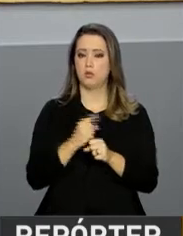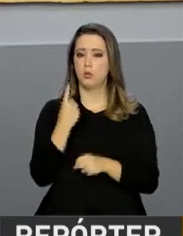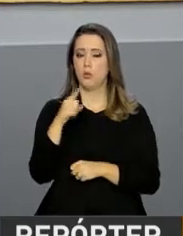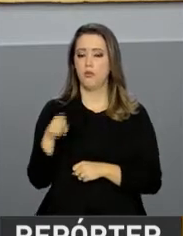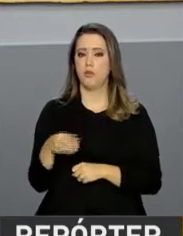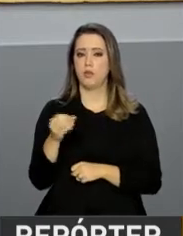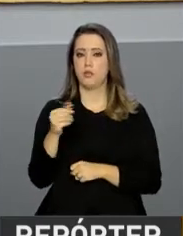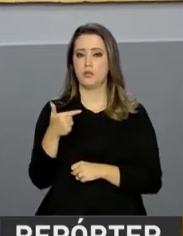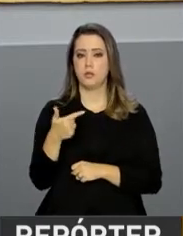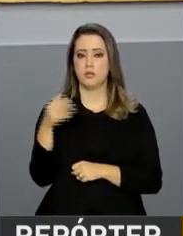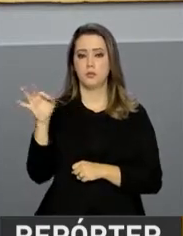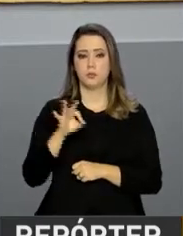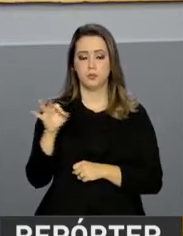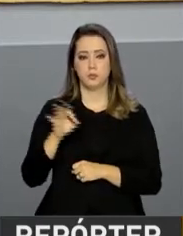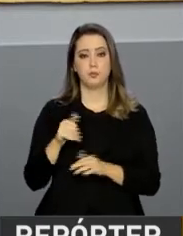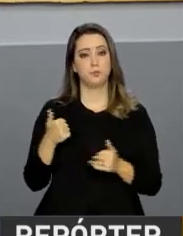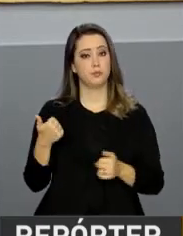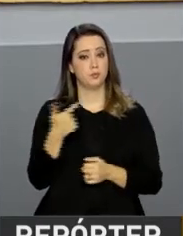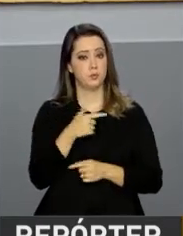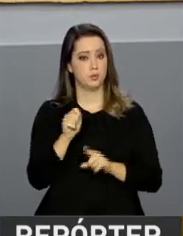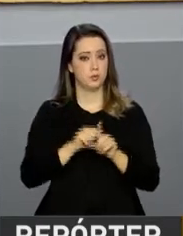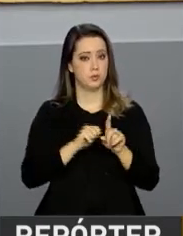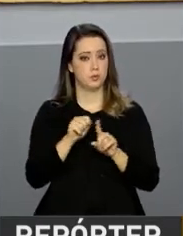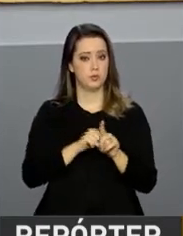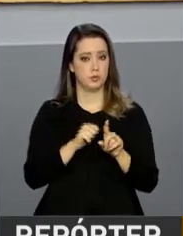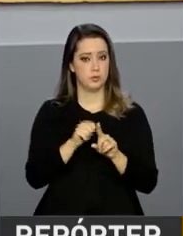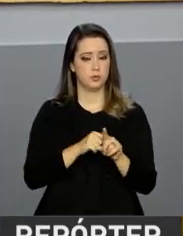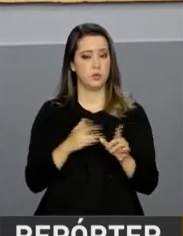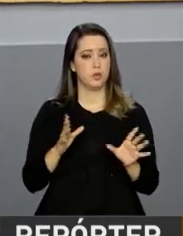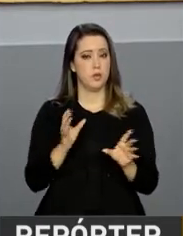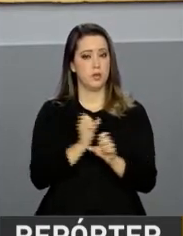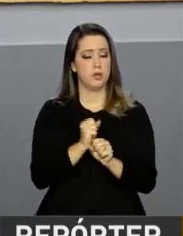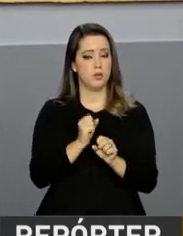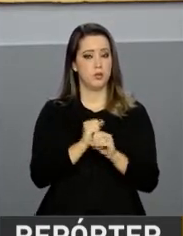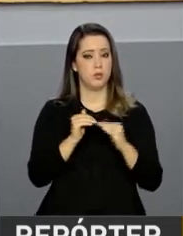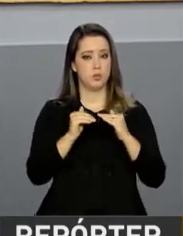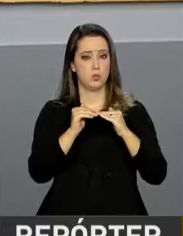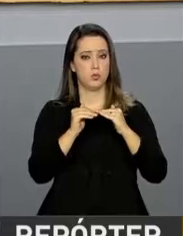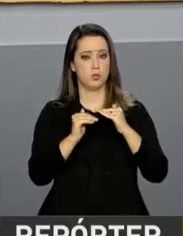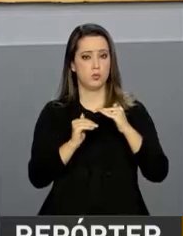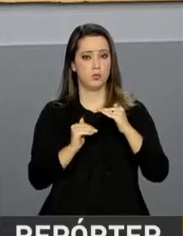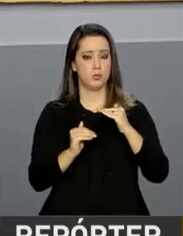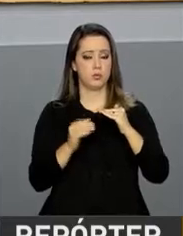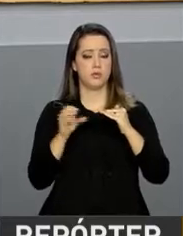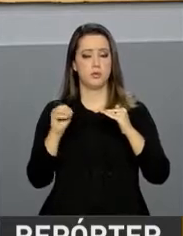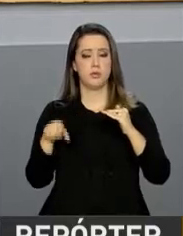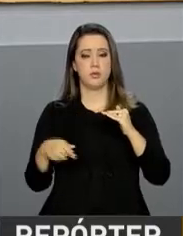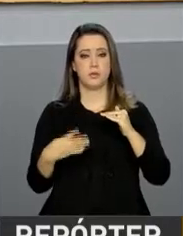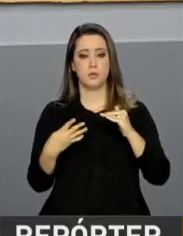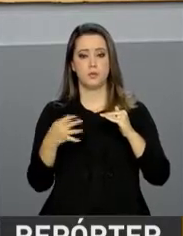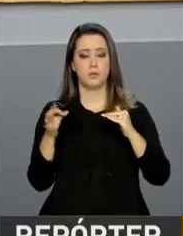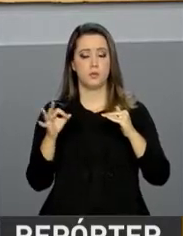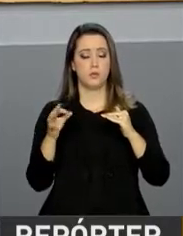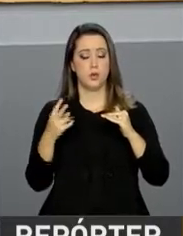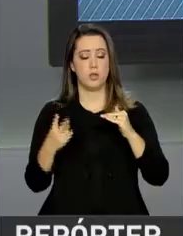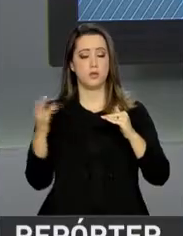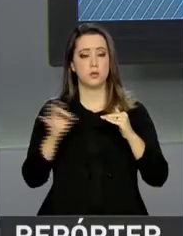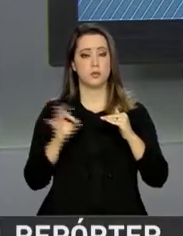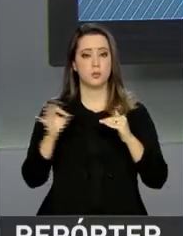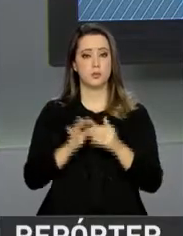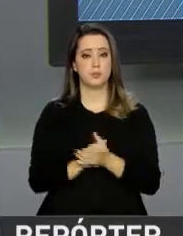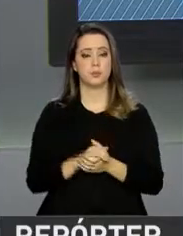1,02 por cento em 12 meses o igp-10 acumula queda de 0,42 por cento